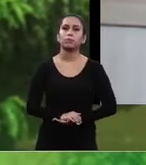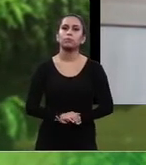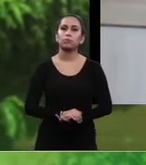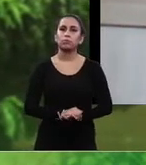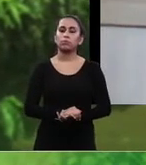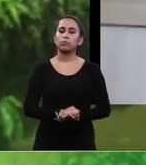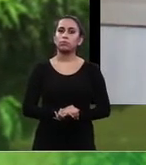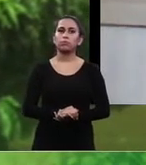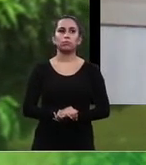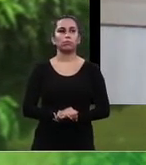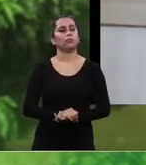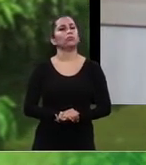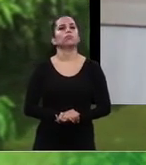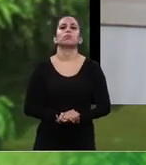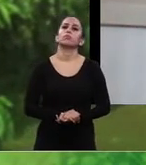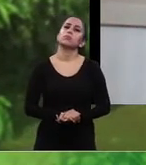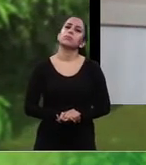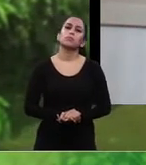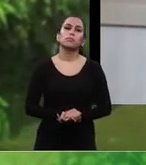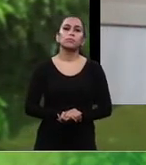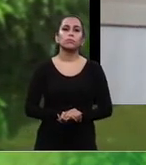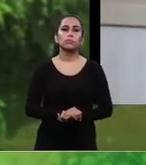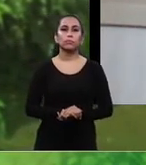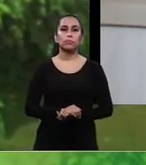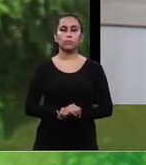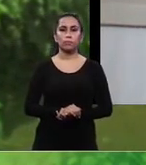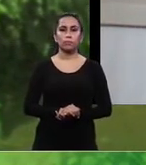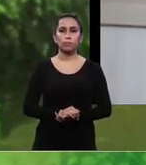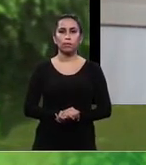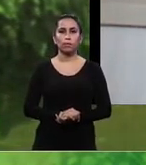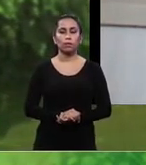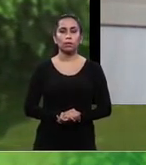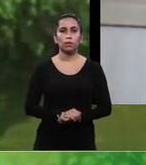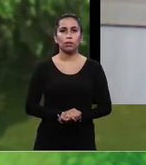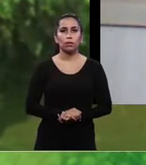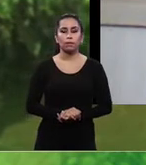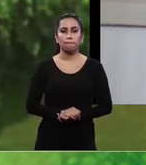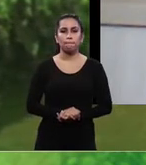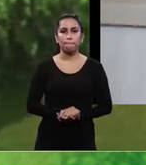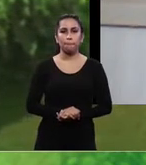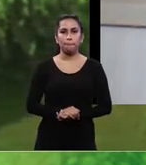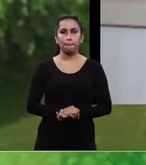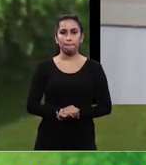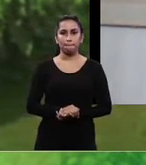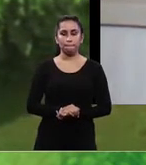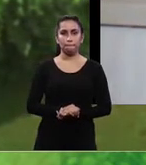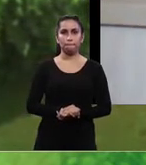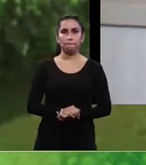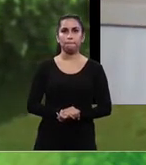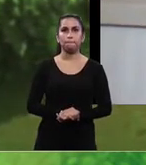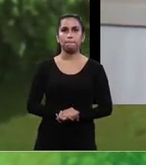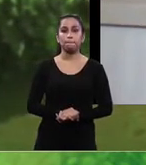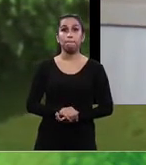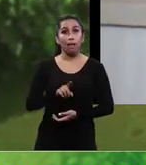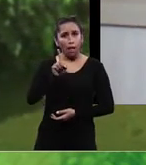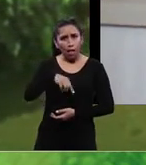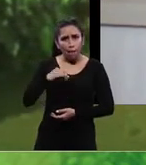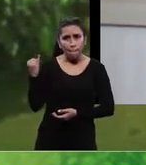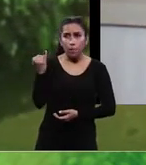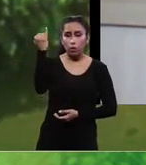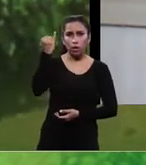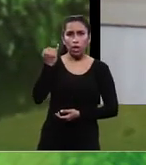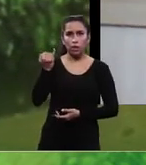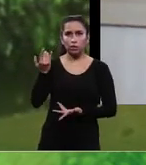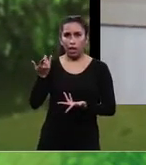se, né, já é importante a participação da produção